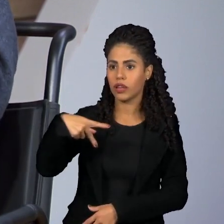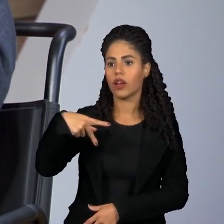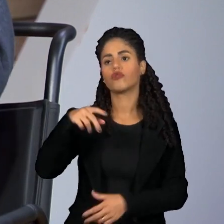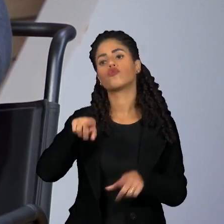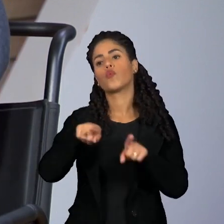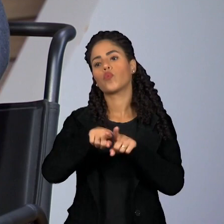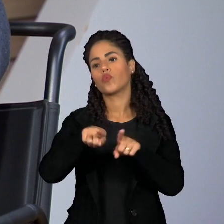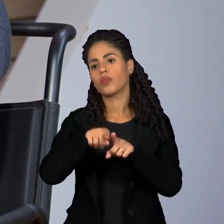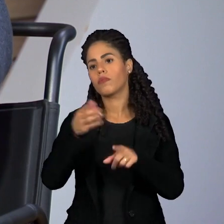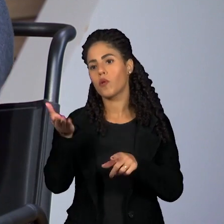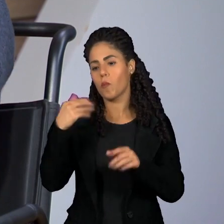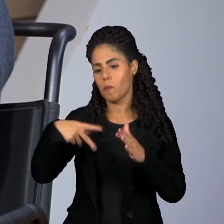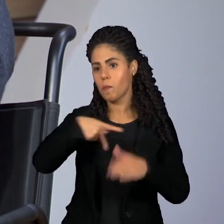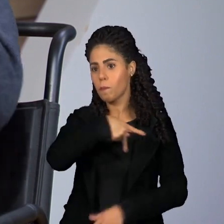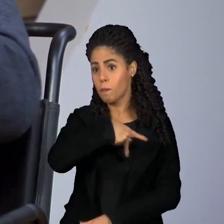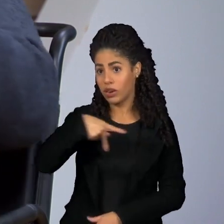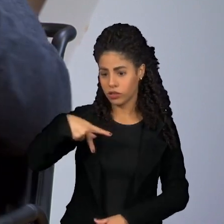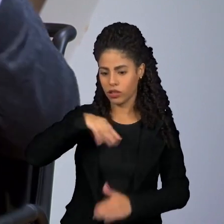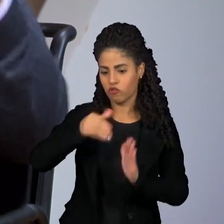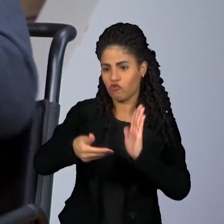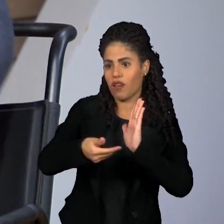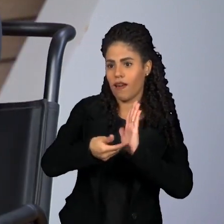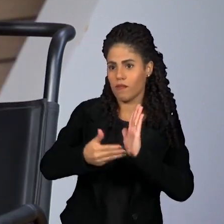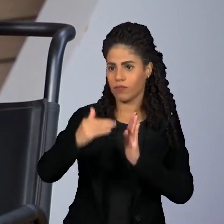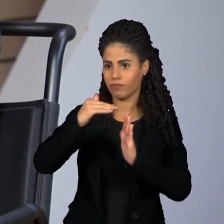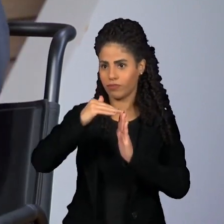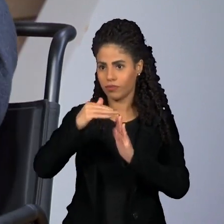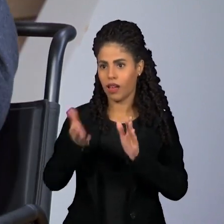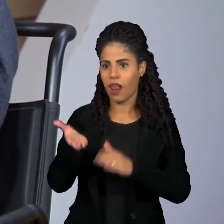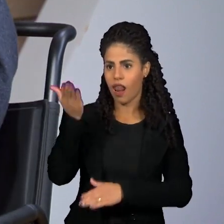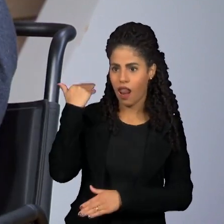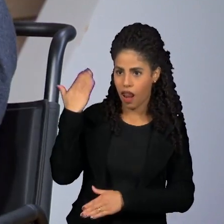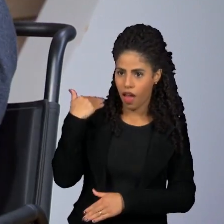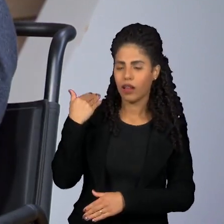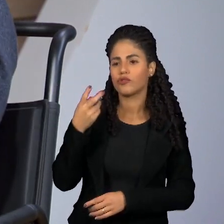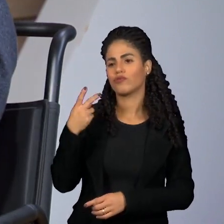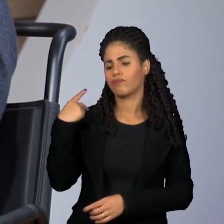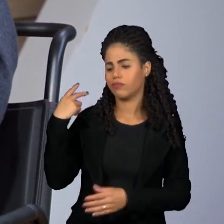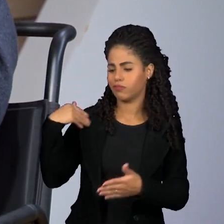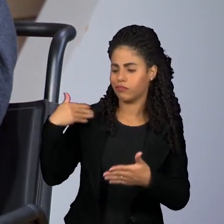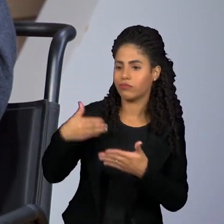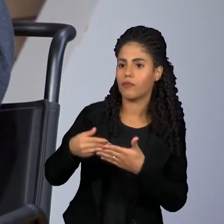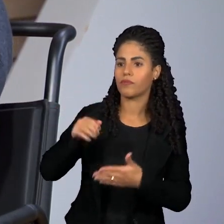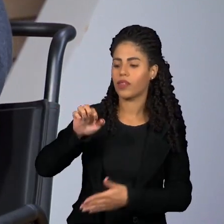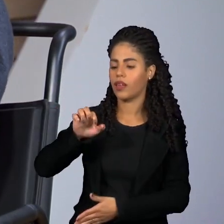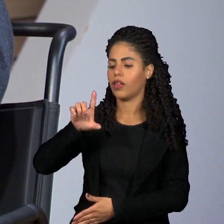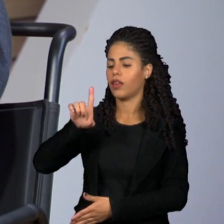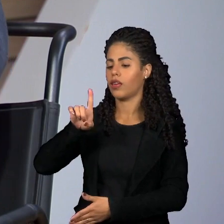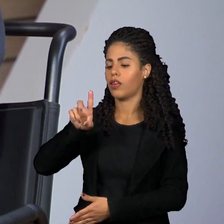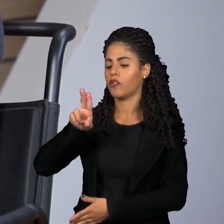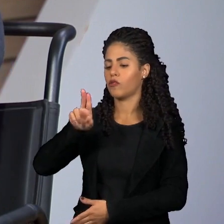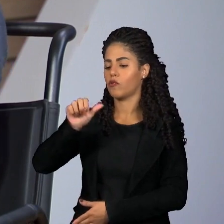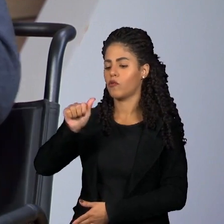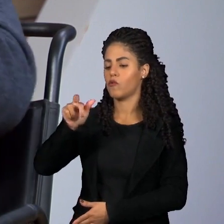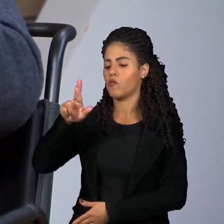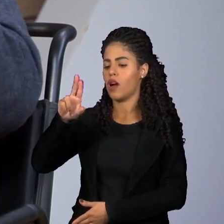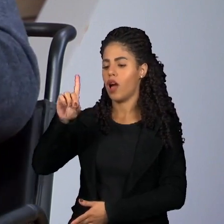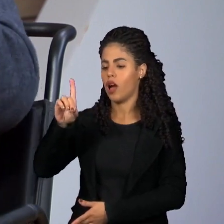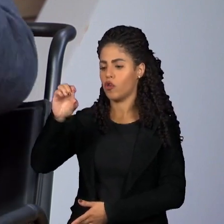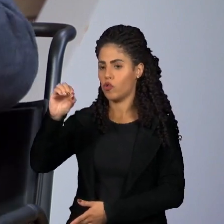Câmara, principalmente o presidente, desde a gestão de Eduardo Cunha para cá. Ali é um divisor de águas